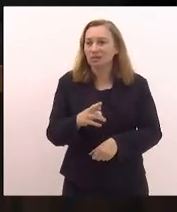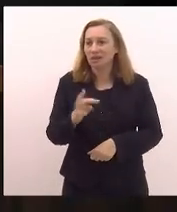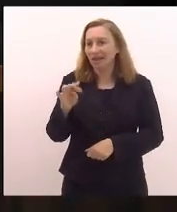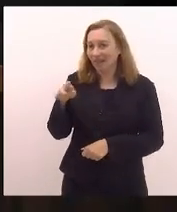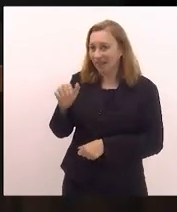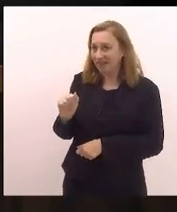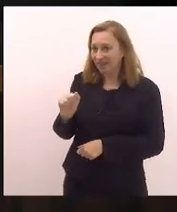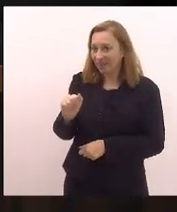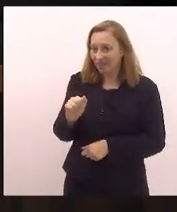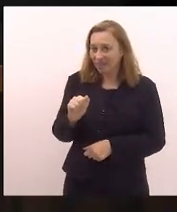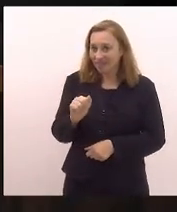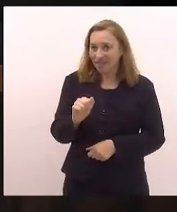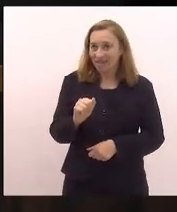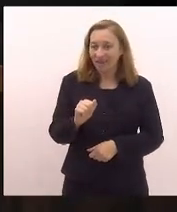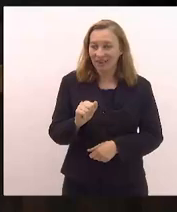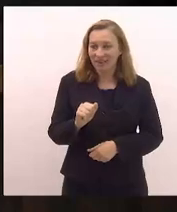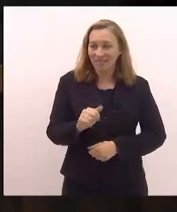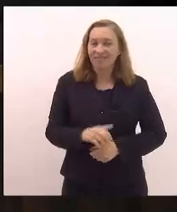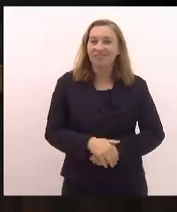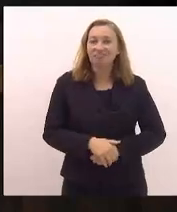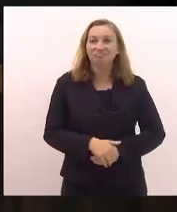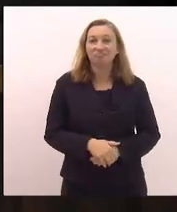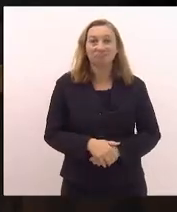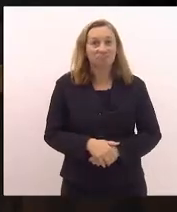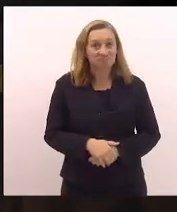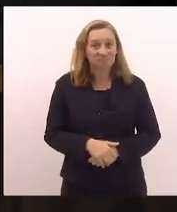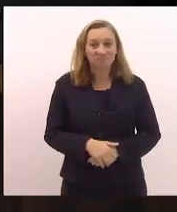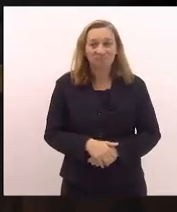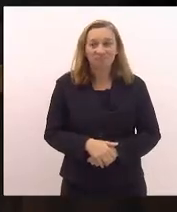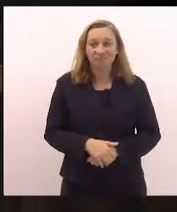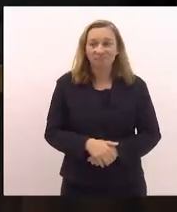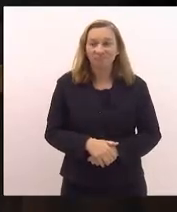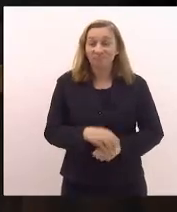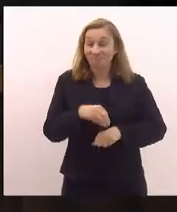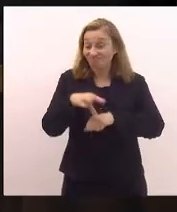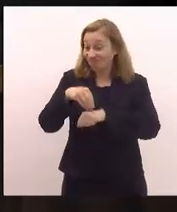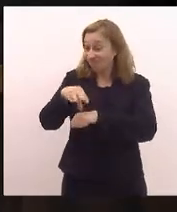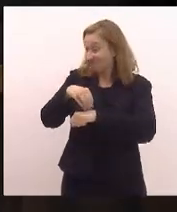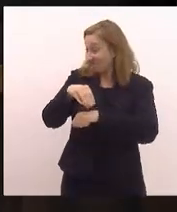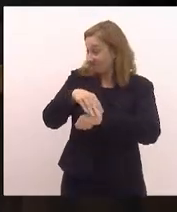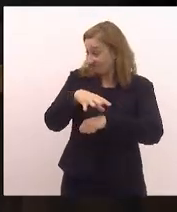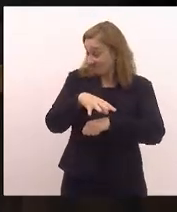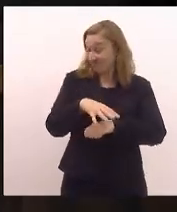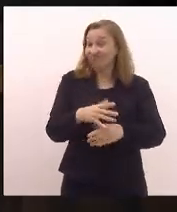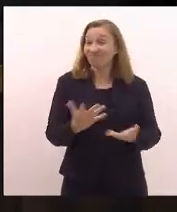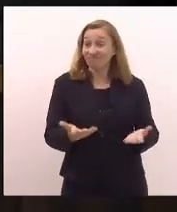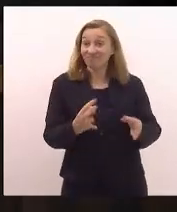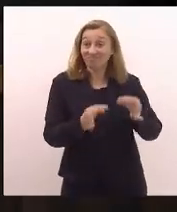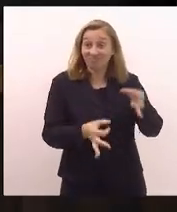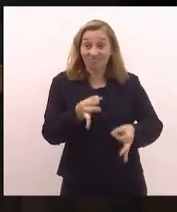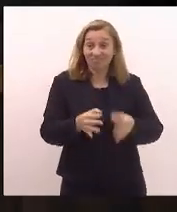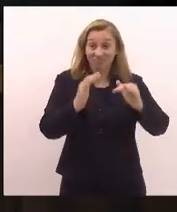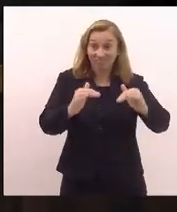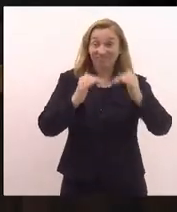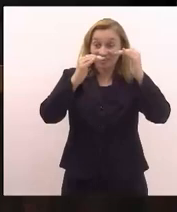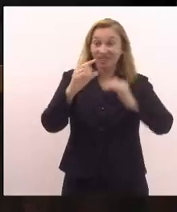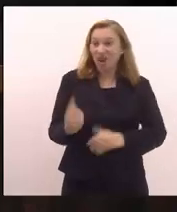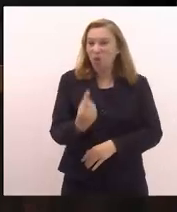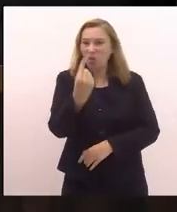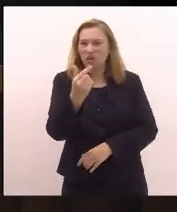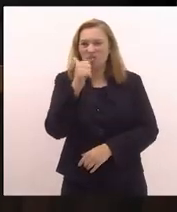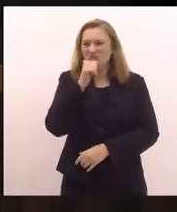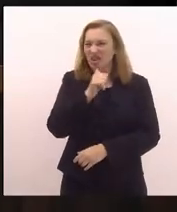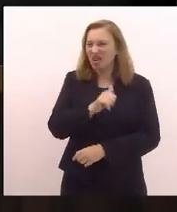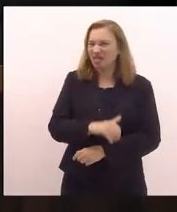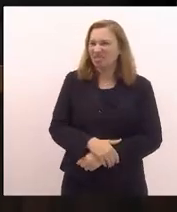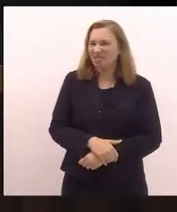Renata, na lista tríplice lá, que, de indicação das desembargadoras, ela era a única mulher.